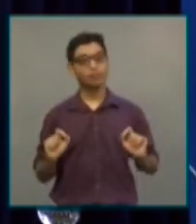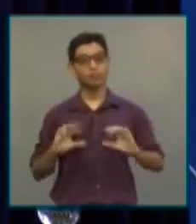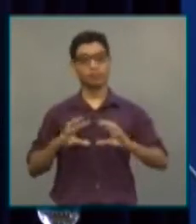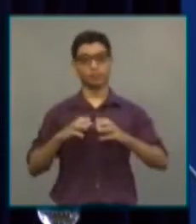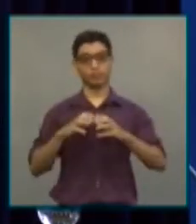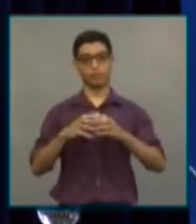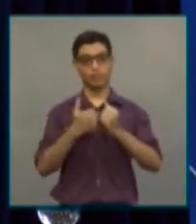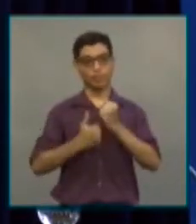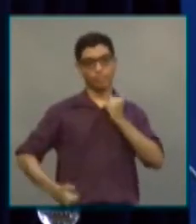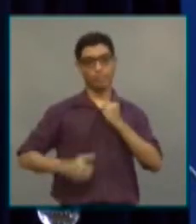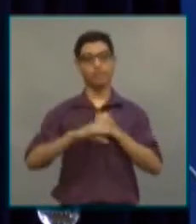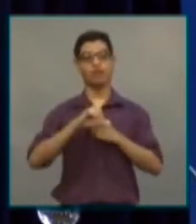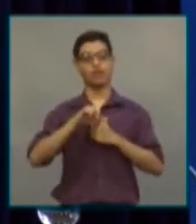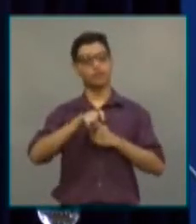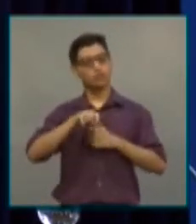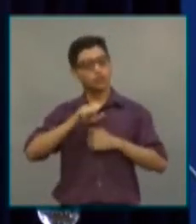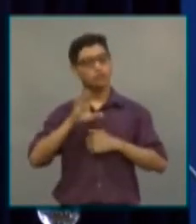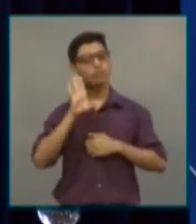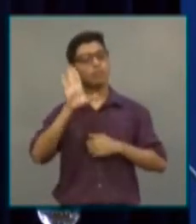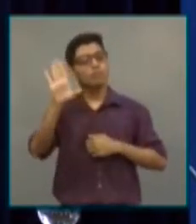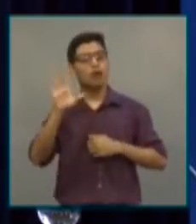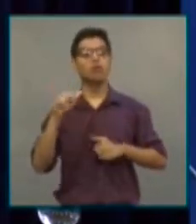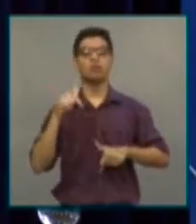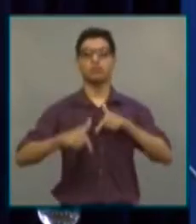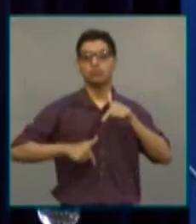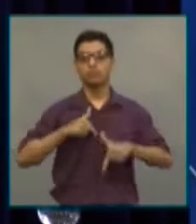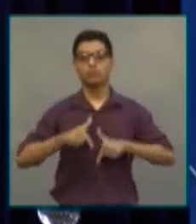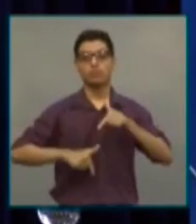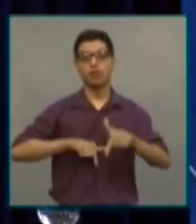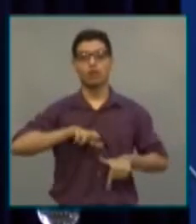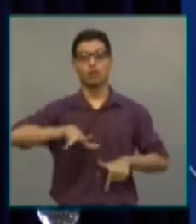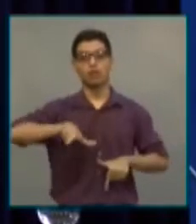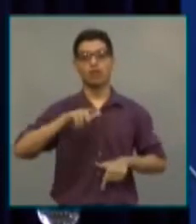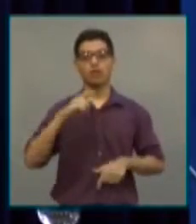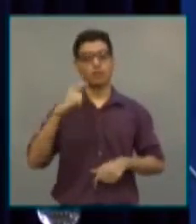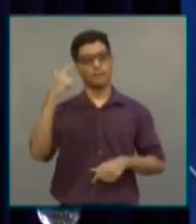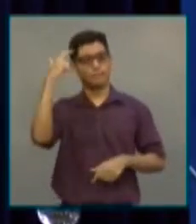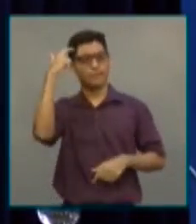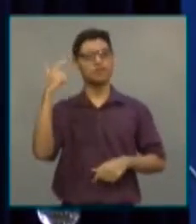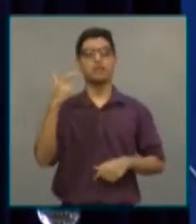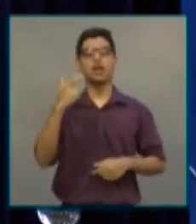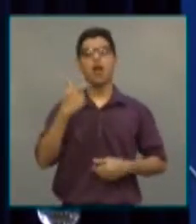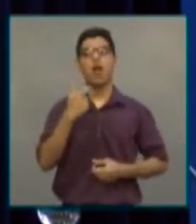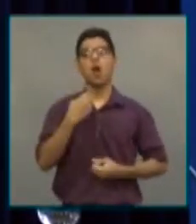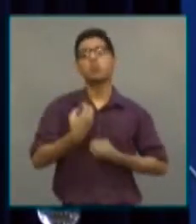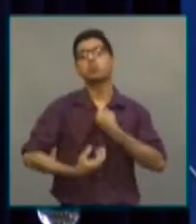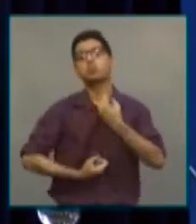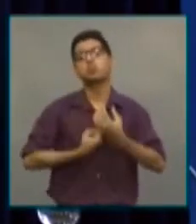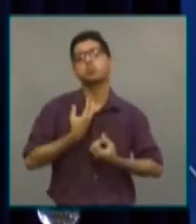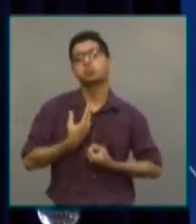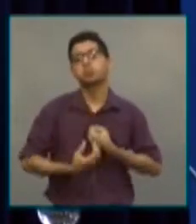por trabalho. Não discursos vazios, mas muito trabalho, muito empenho.